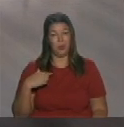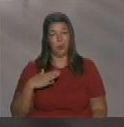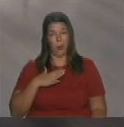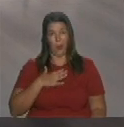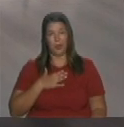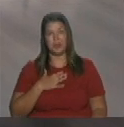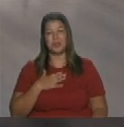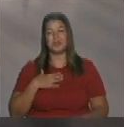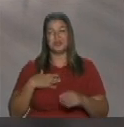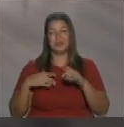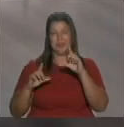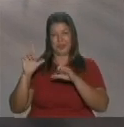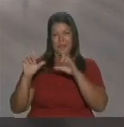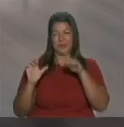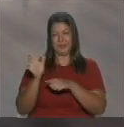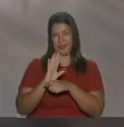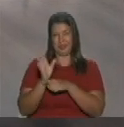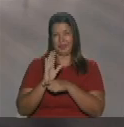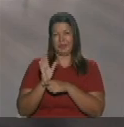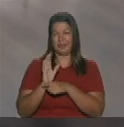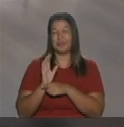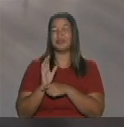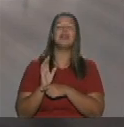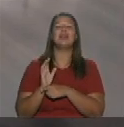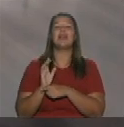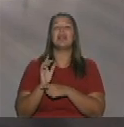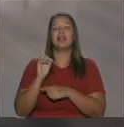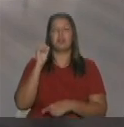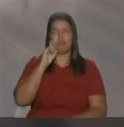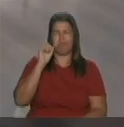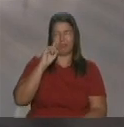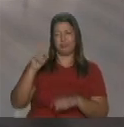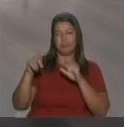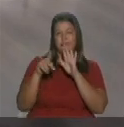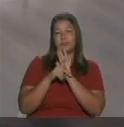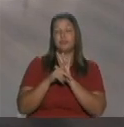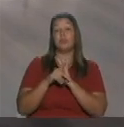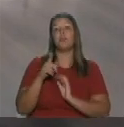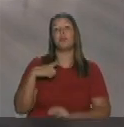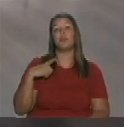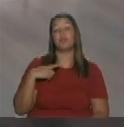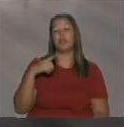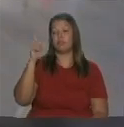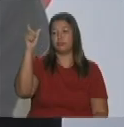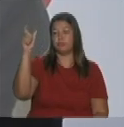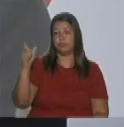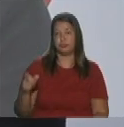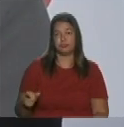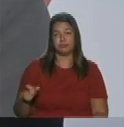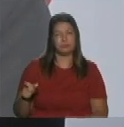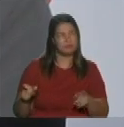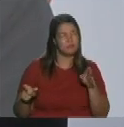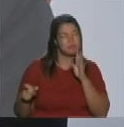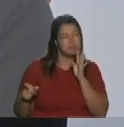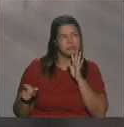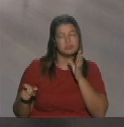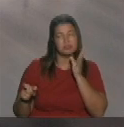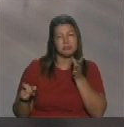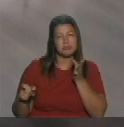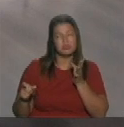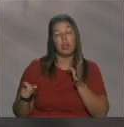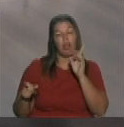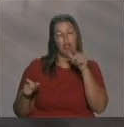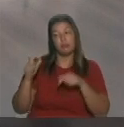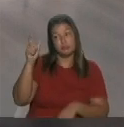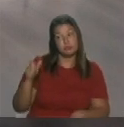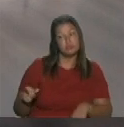série, mas tem uma série chamada Black Mirror. E aí tem um episódio que é um boneco, o cara é um boneco, vocês já viram esse episódio? Não. Que é um